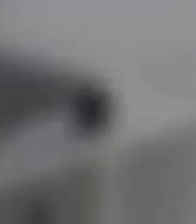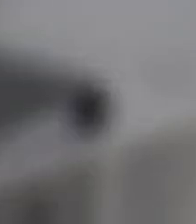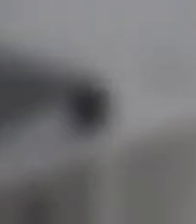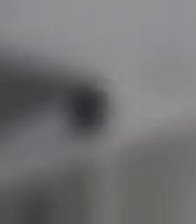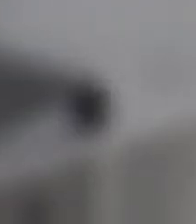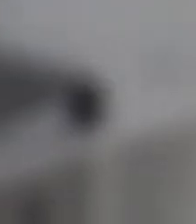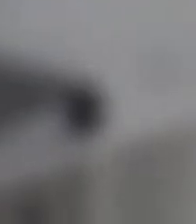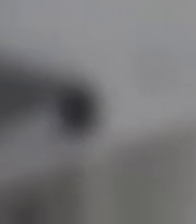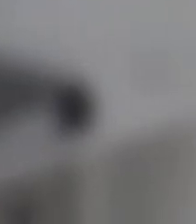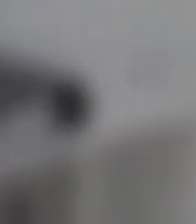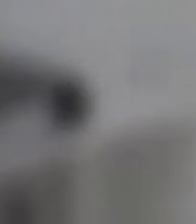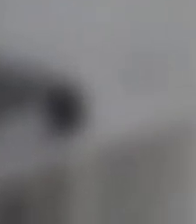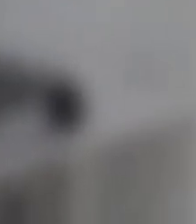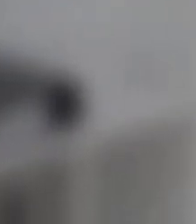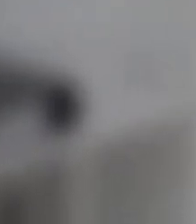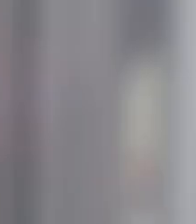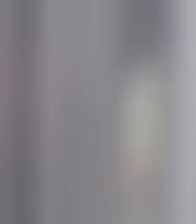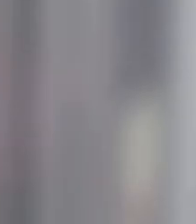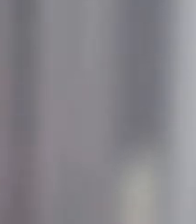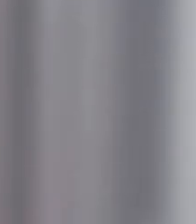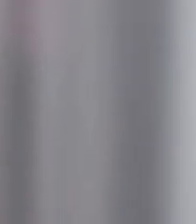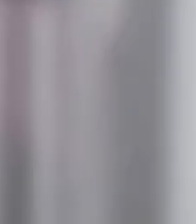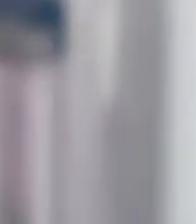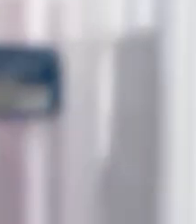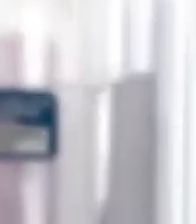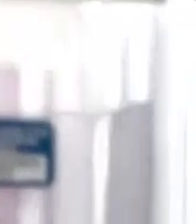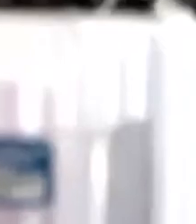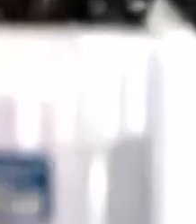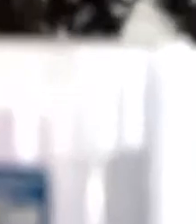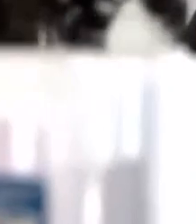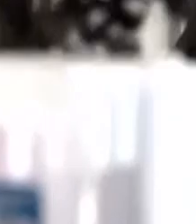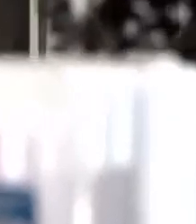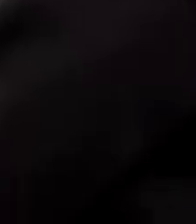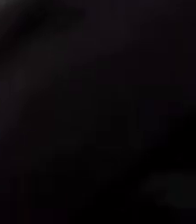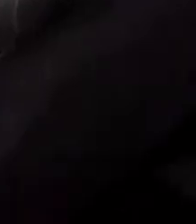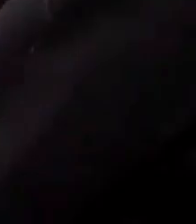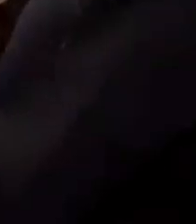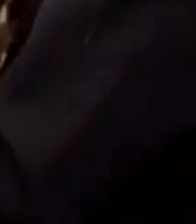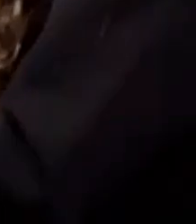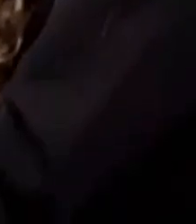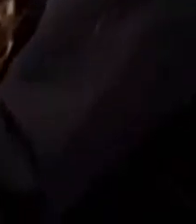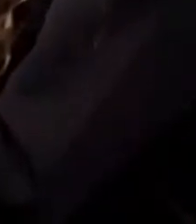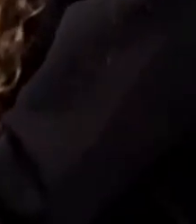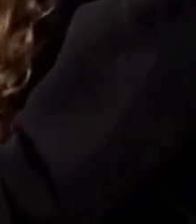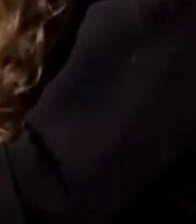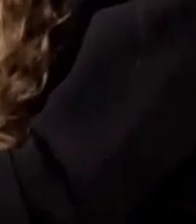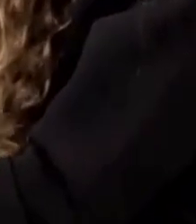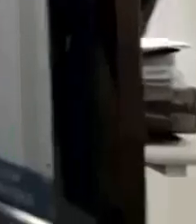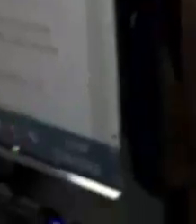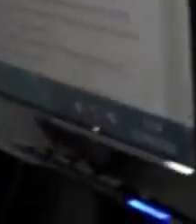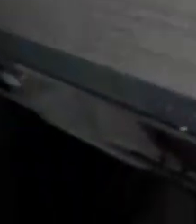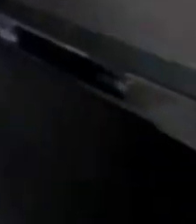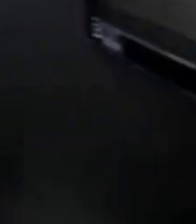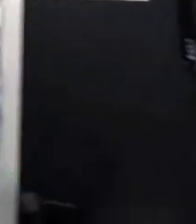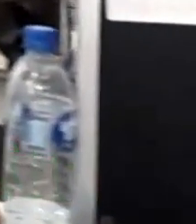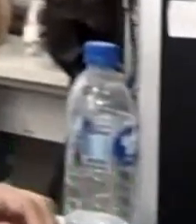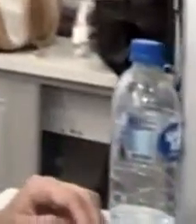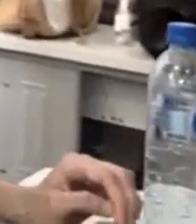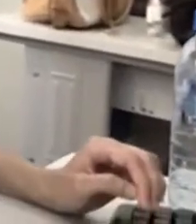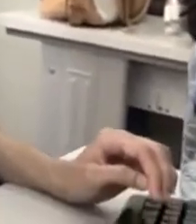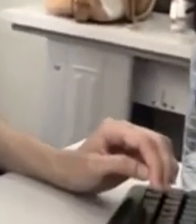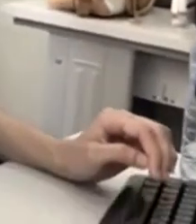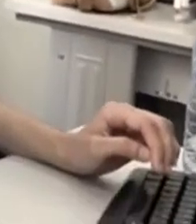o Programa Antonieta de Barros. O PAB é um projeto que oferece oportunidades de estágio para jovens em situação